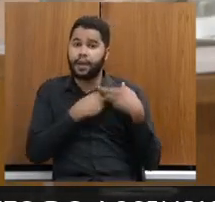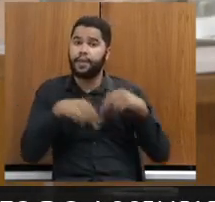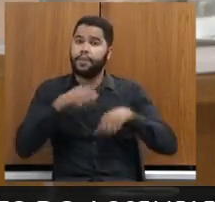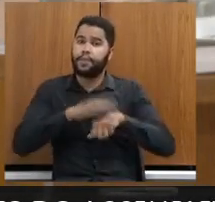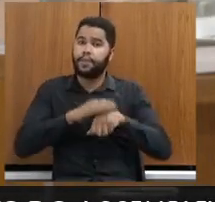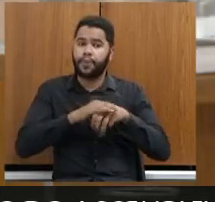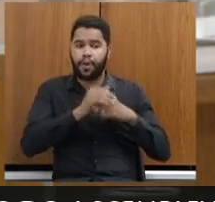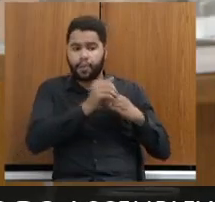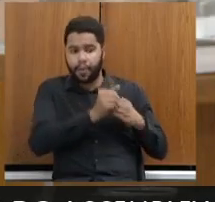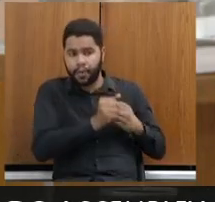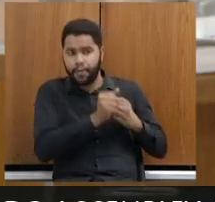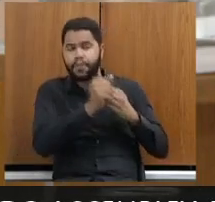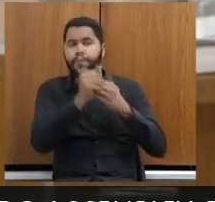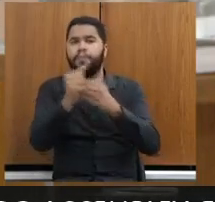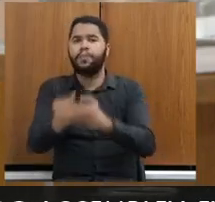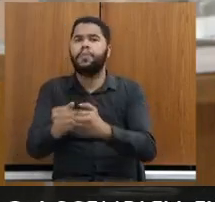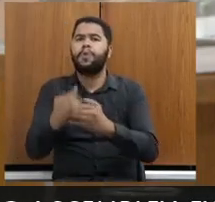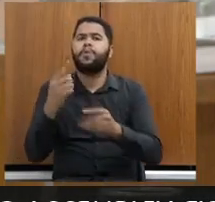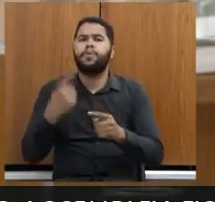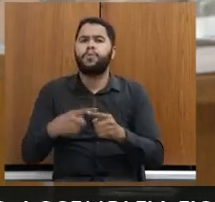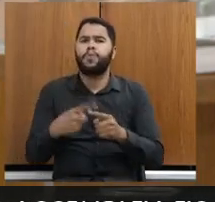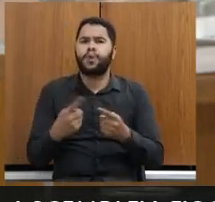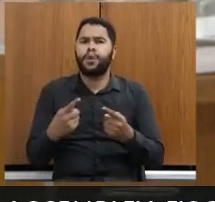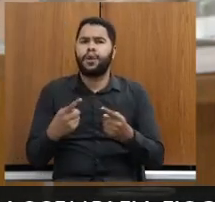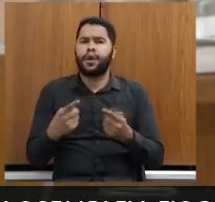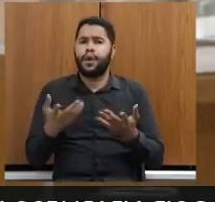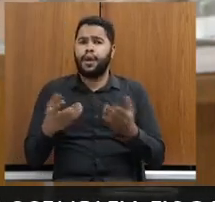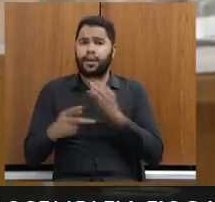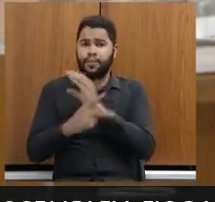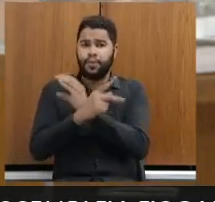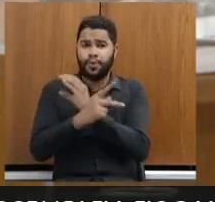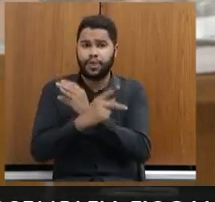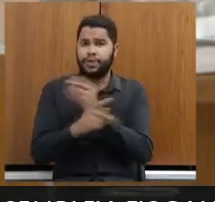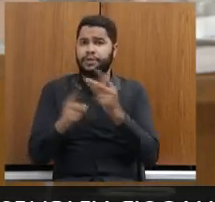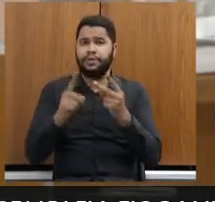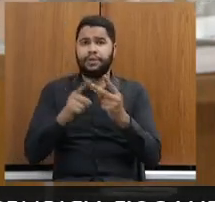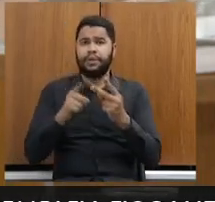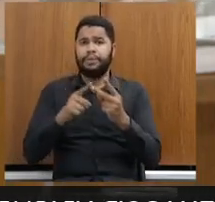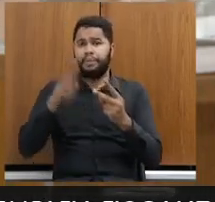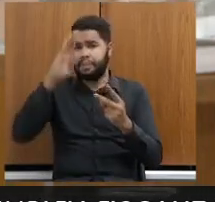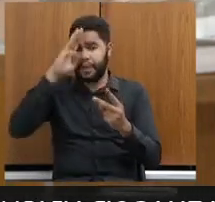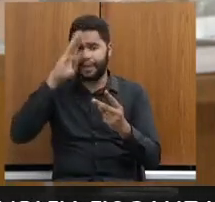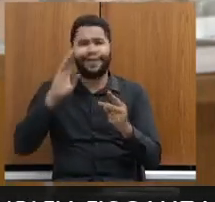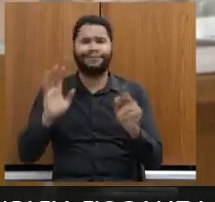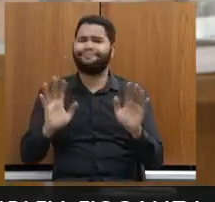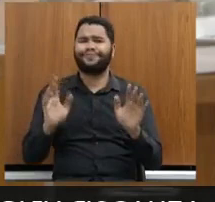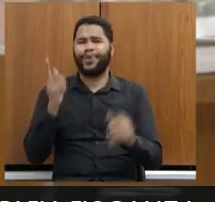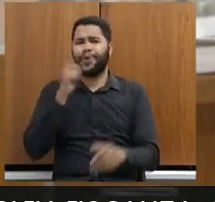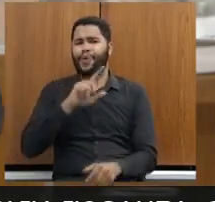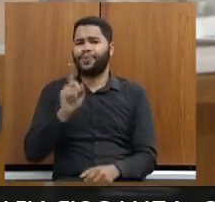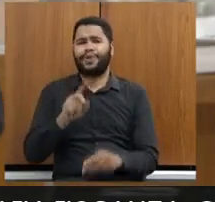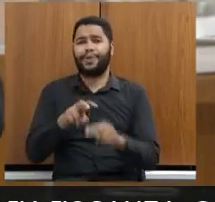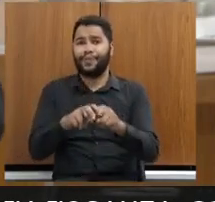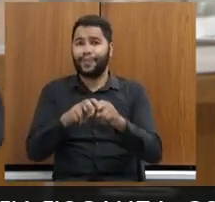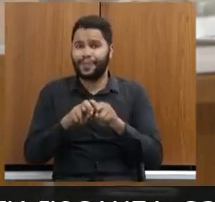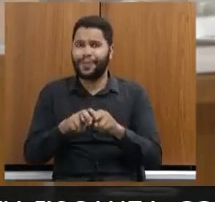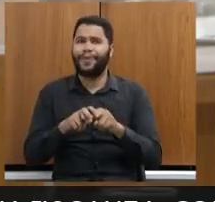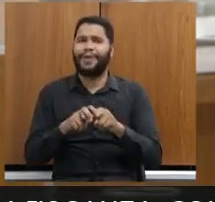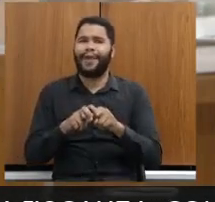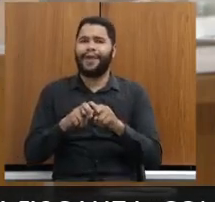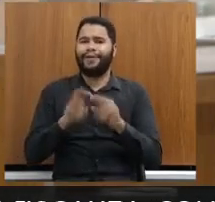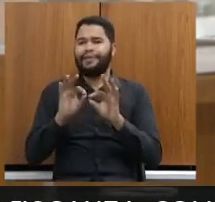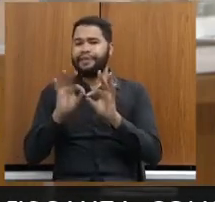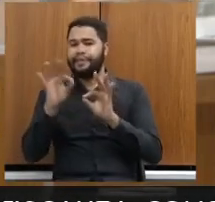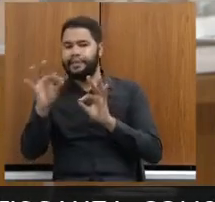escolta desprezo porque nem a polícia civil nem militar vai dar conta de fazer isso devido às